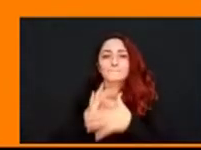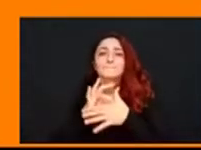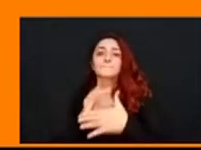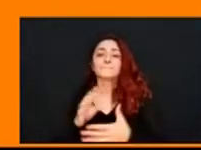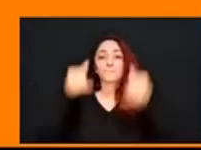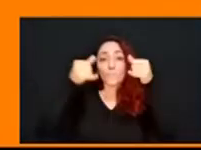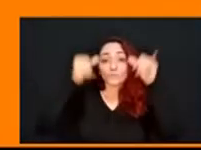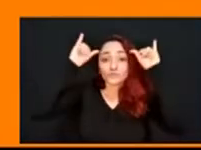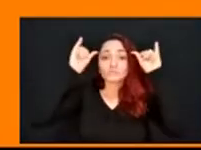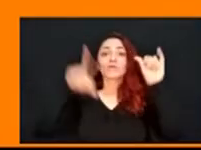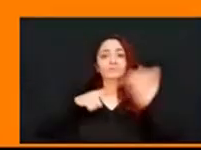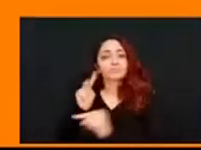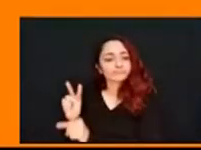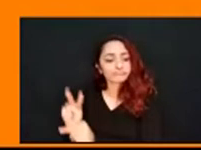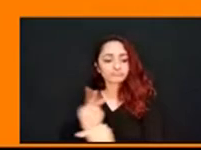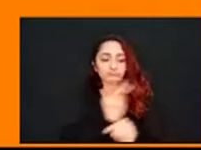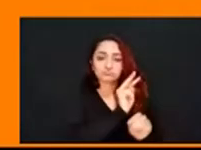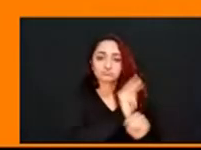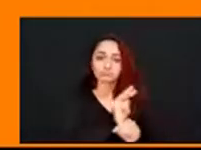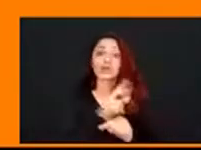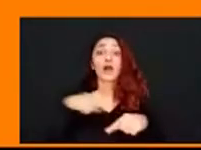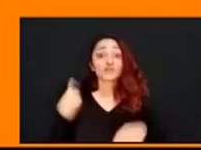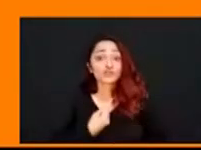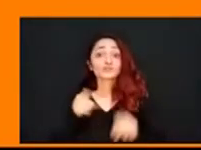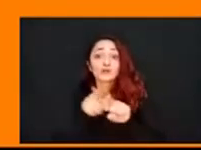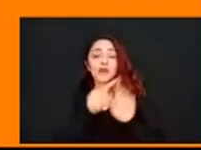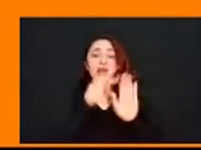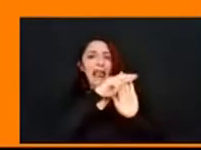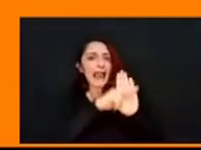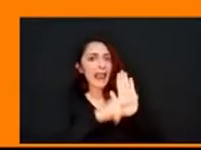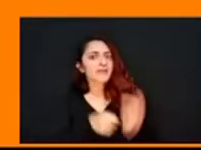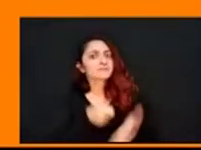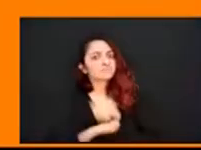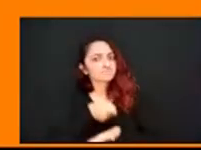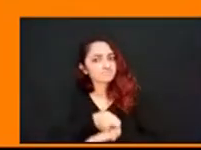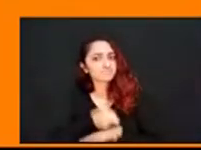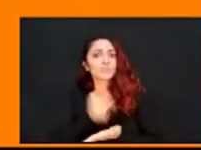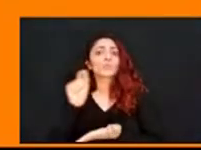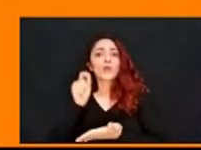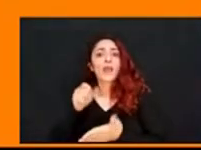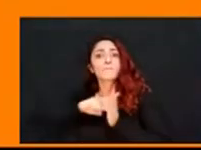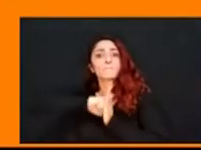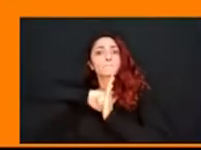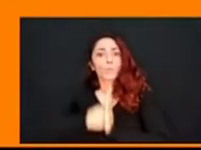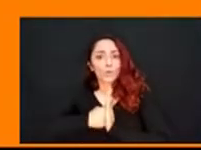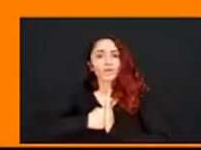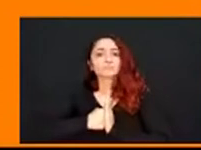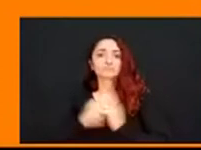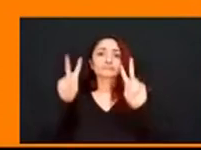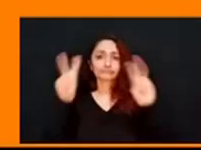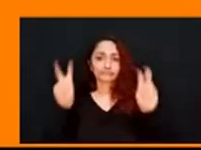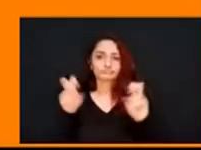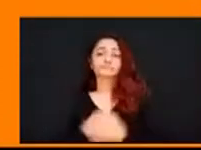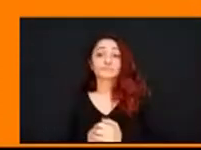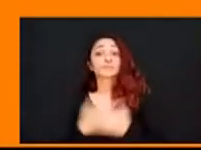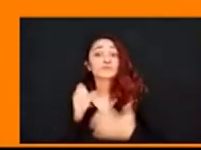consequentemente a gente estabeleceu regras mais rígidas sobre o sistema de bloqueio Então quem não segue obviamente os critérios socioambientais